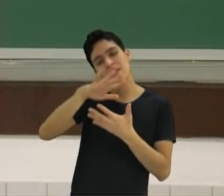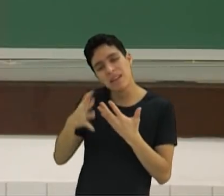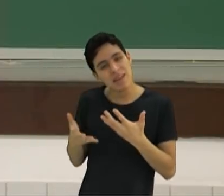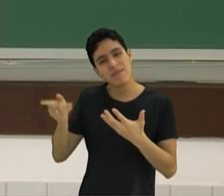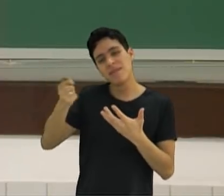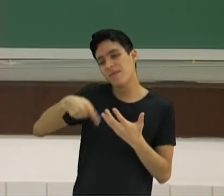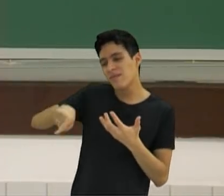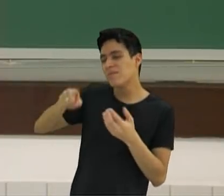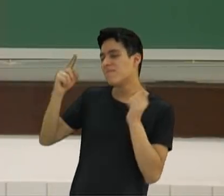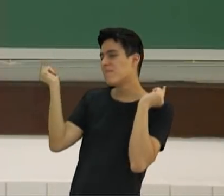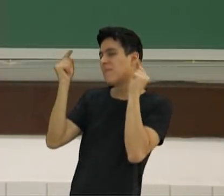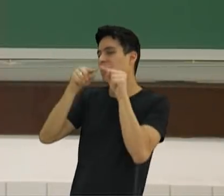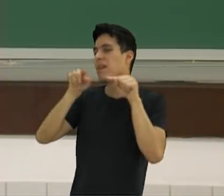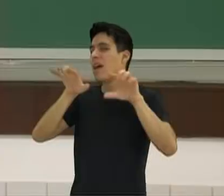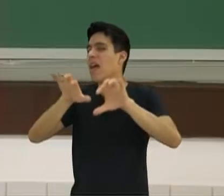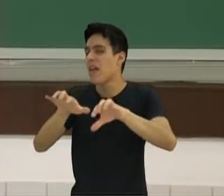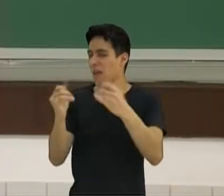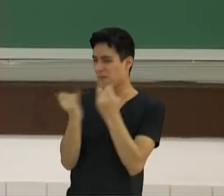esse propósito.